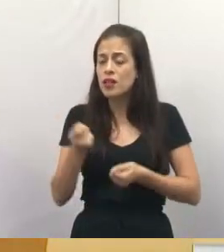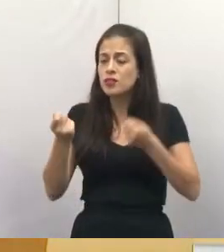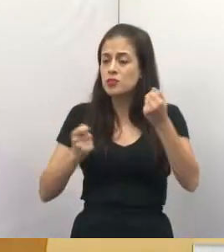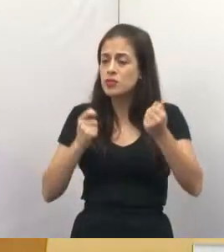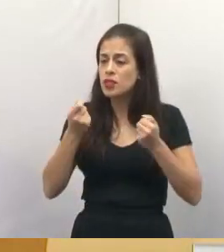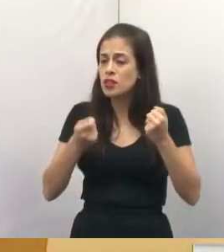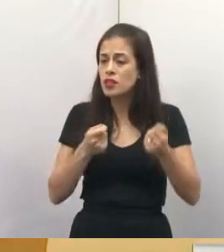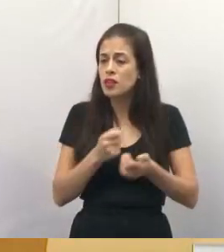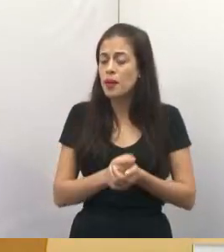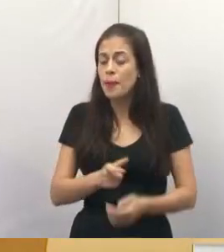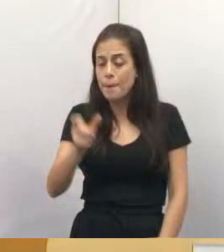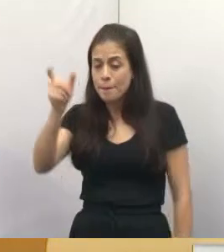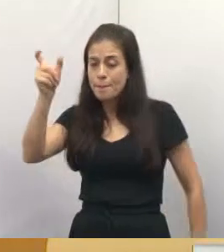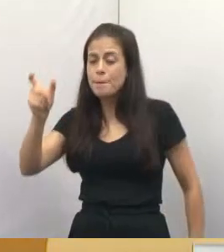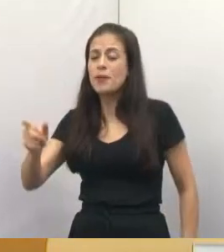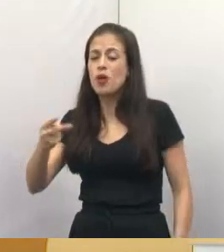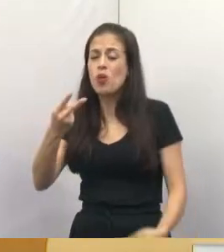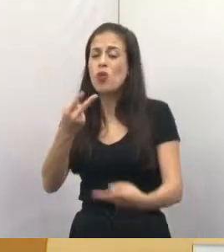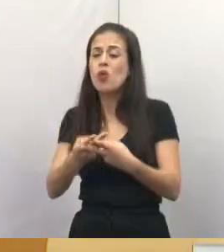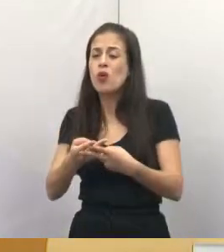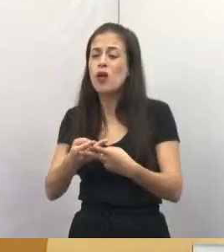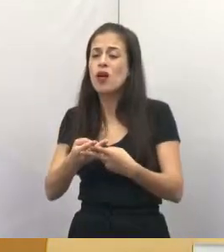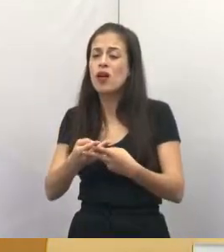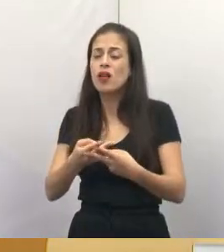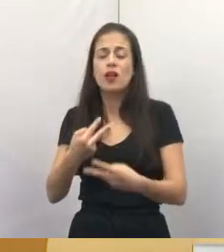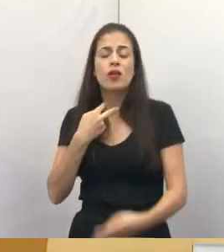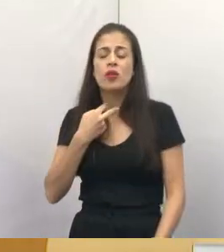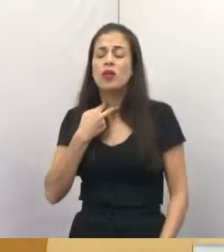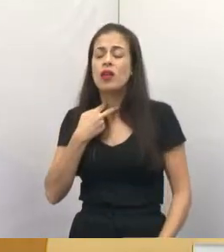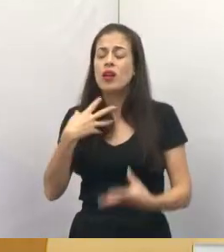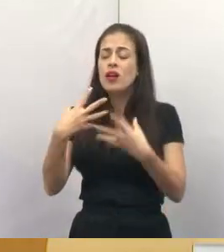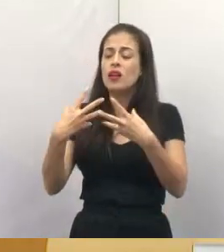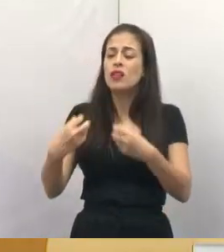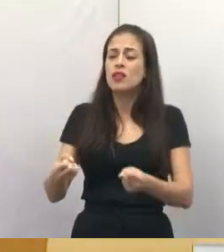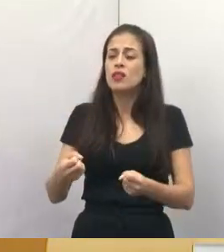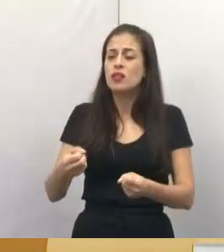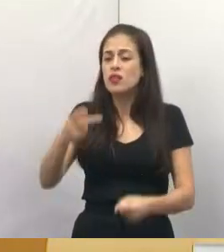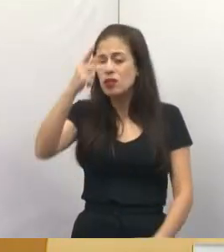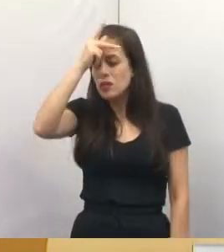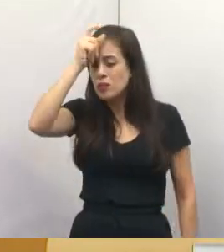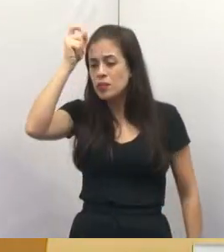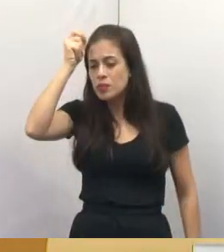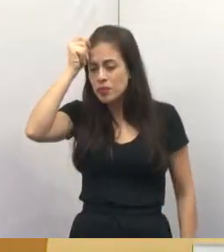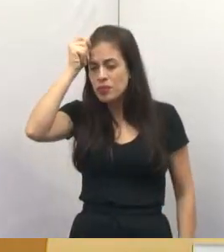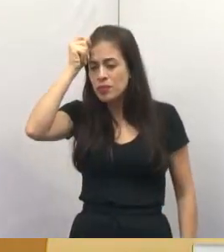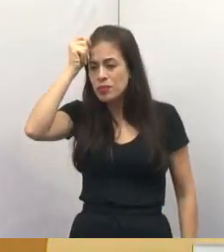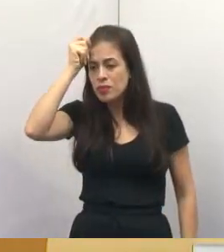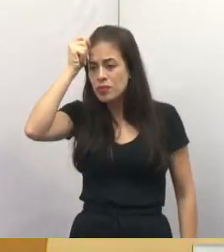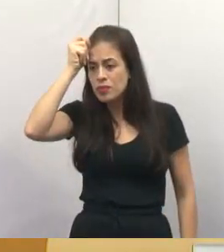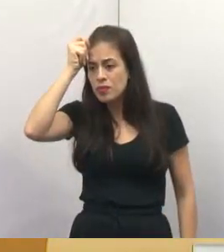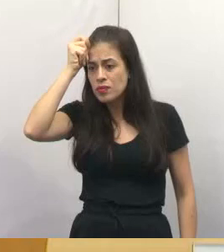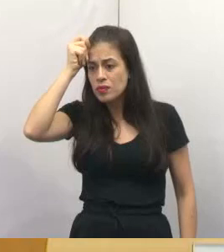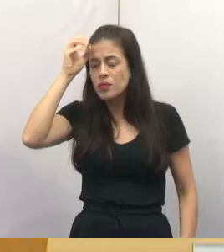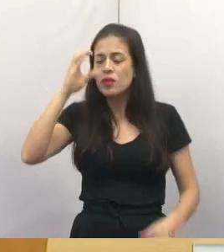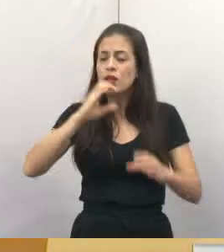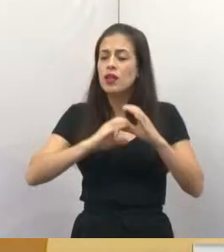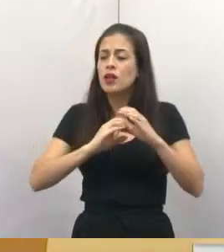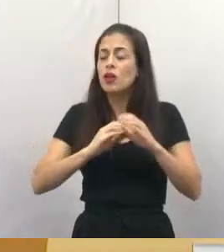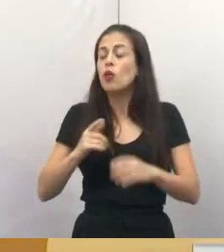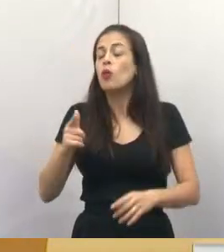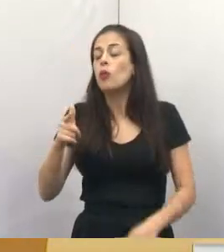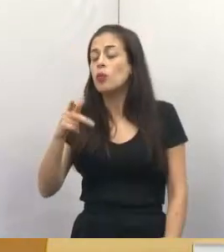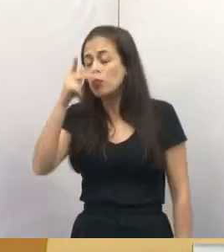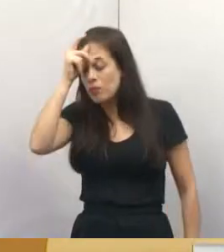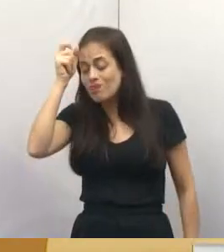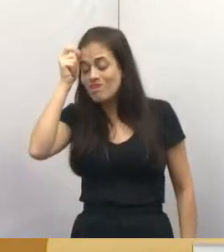condenado pela justiça poderia assumir um cargo na prefeitura de Jacareí. O prefeito vetou. A gente derrubou o veto dele nessa